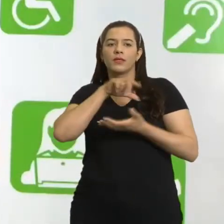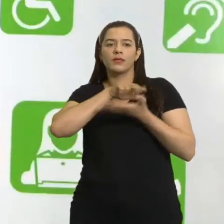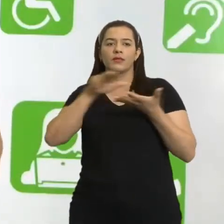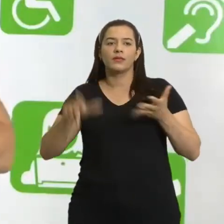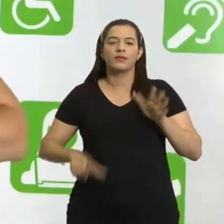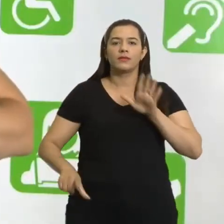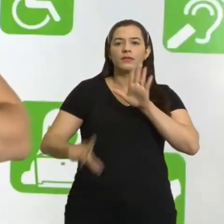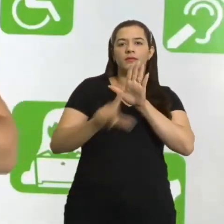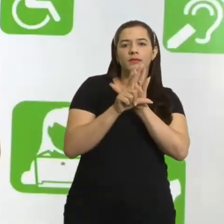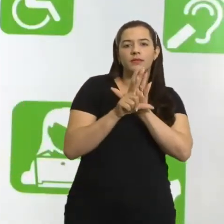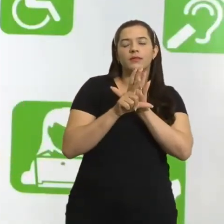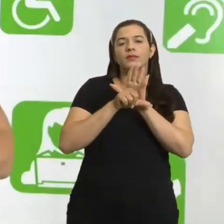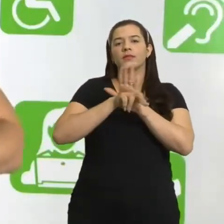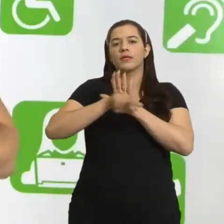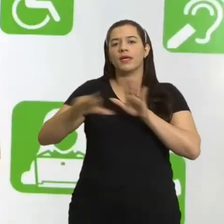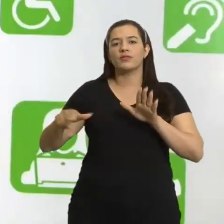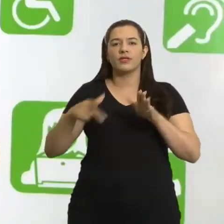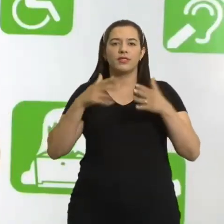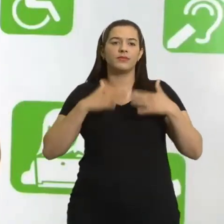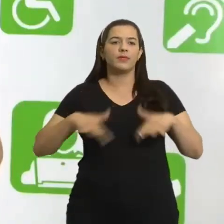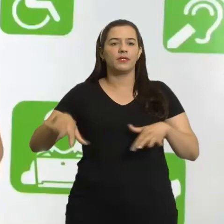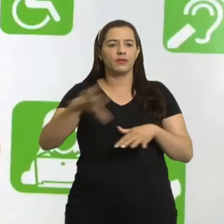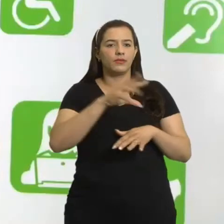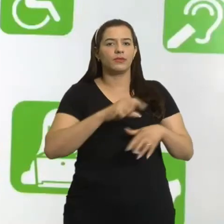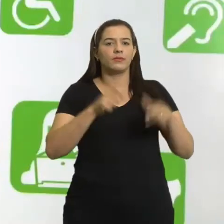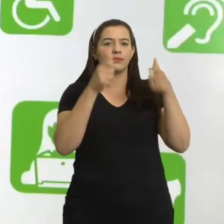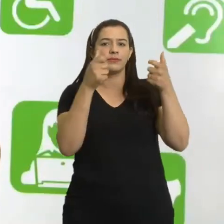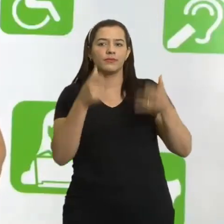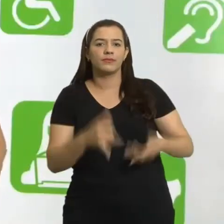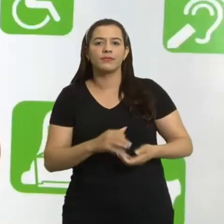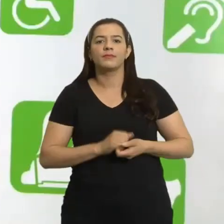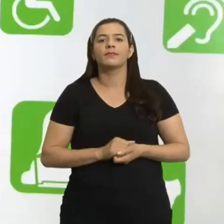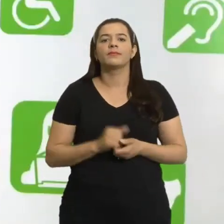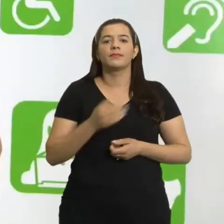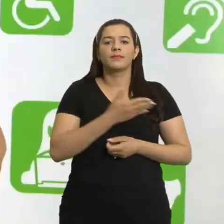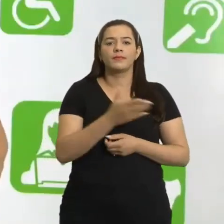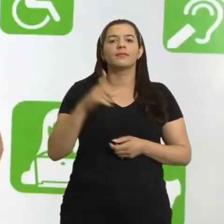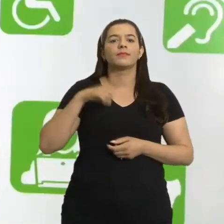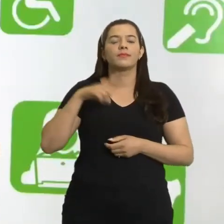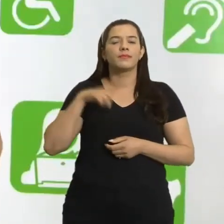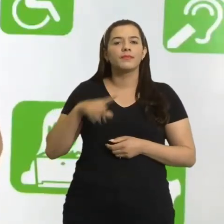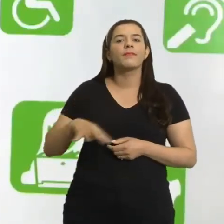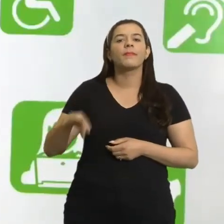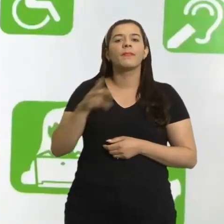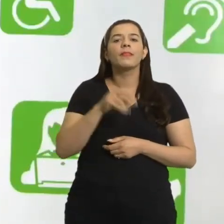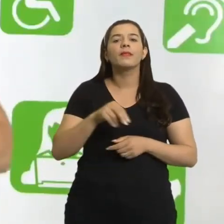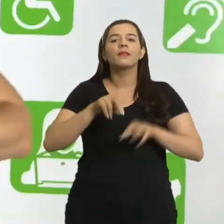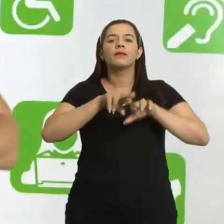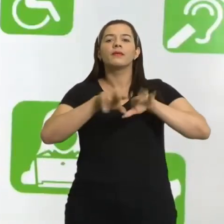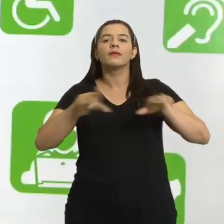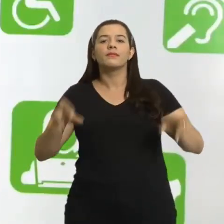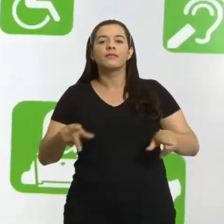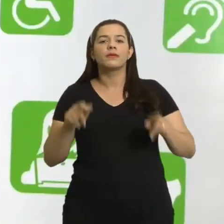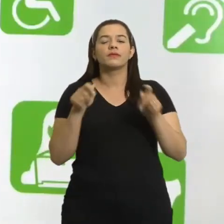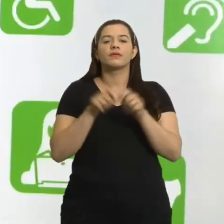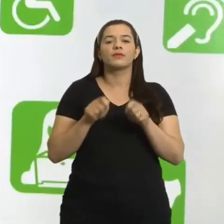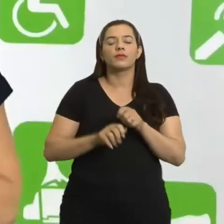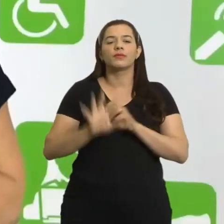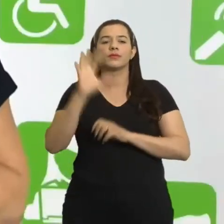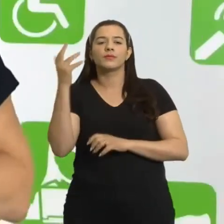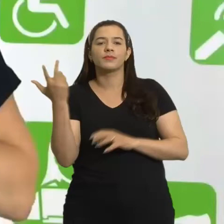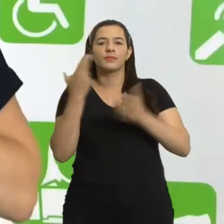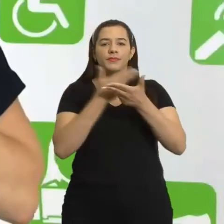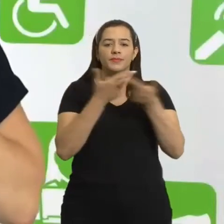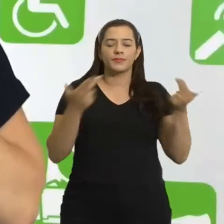leis naturais que governam, que regem, que determinam esses fatos, essas